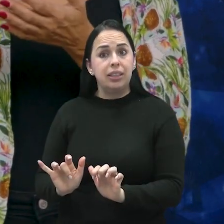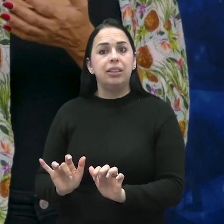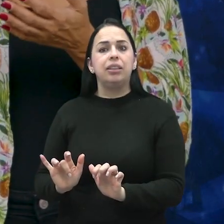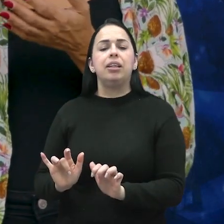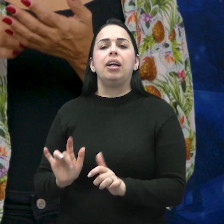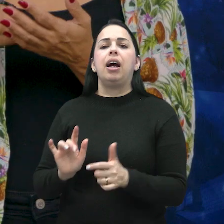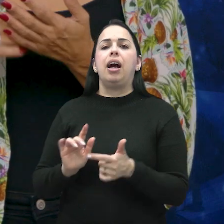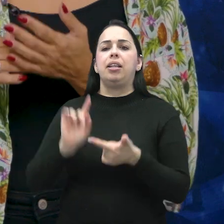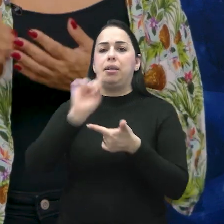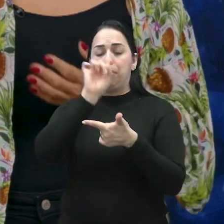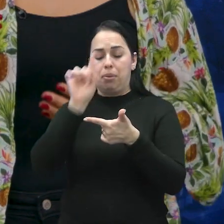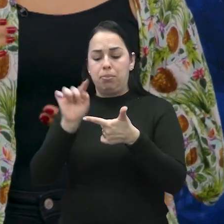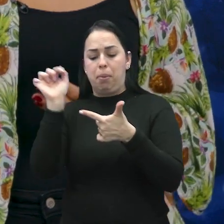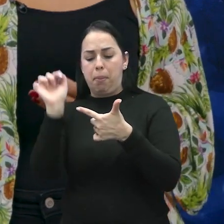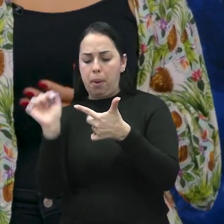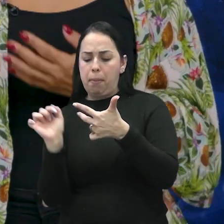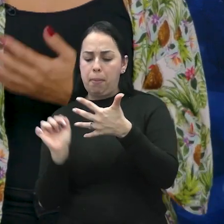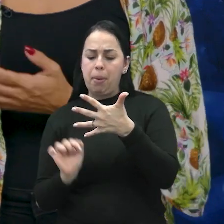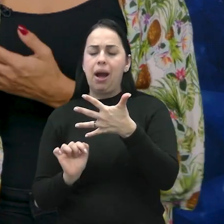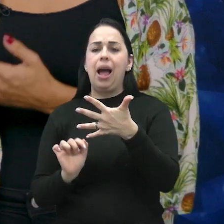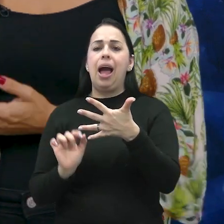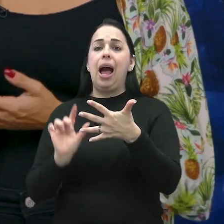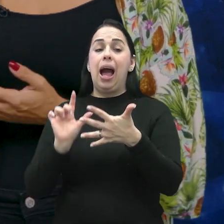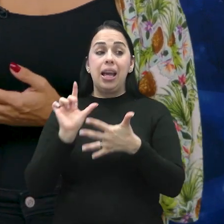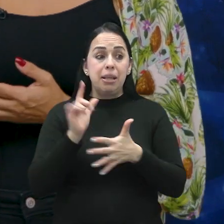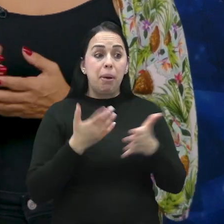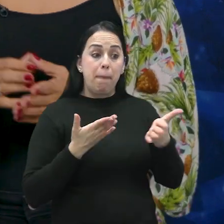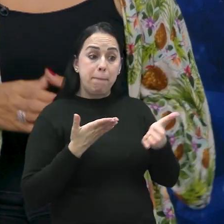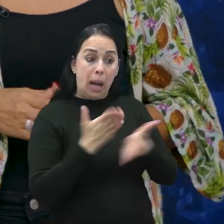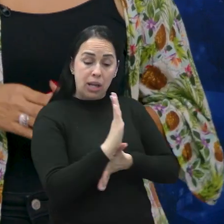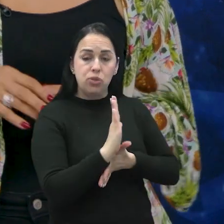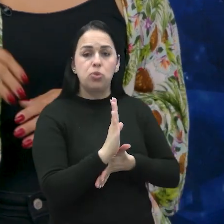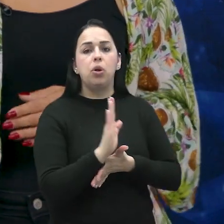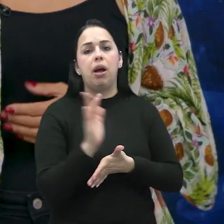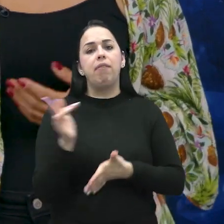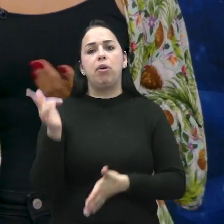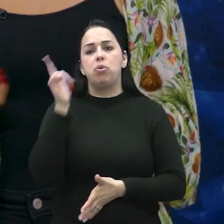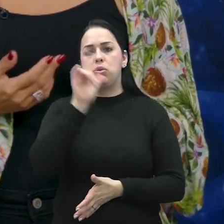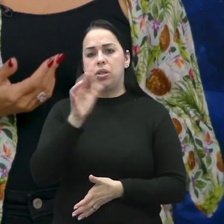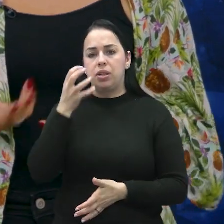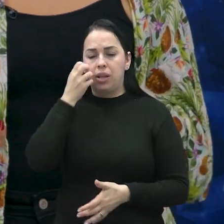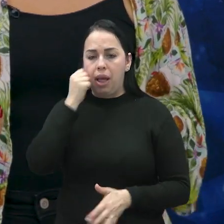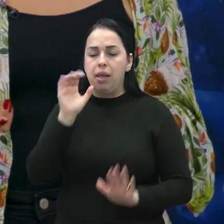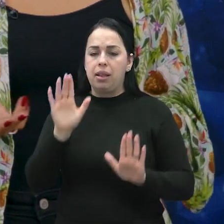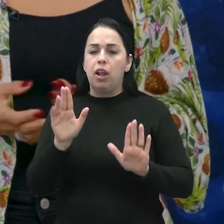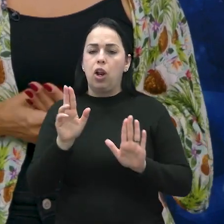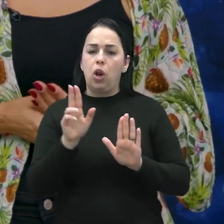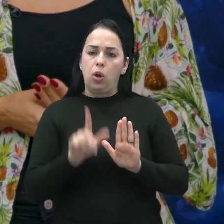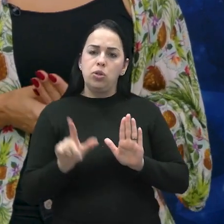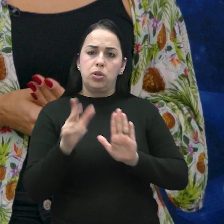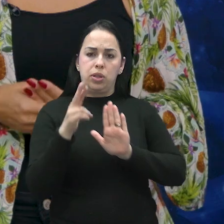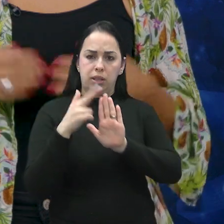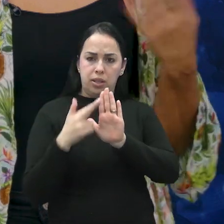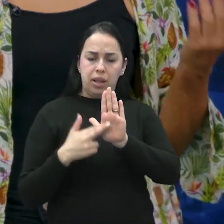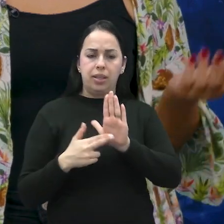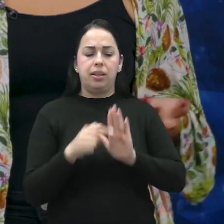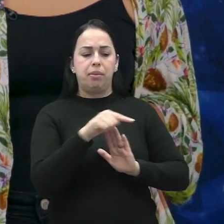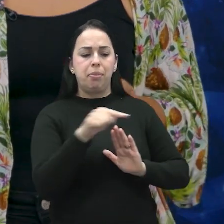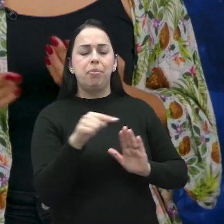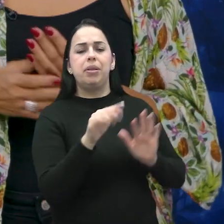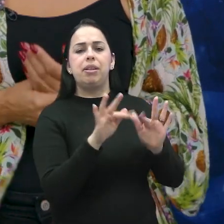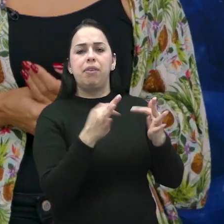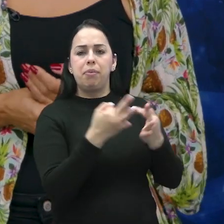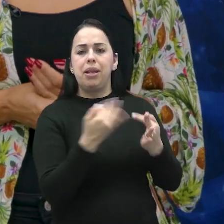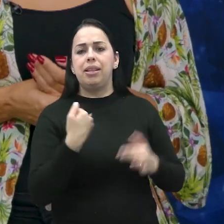ela vai passando esse passo a passo, até que ela seja habilitada. Então, assim, existem alguns critérios, acima de